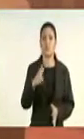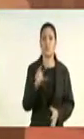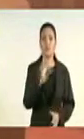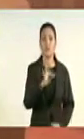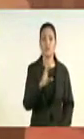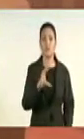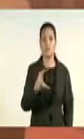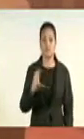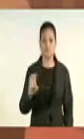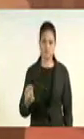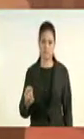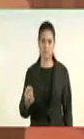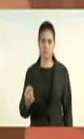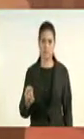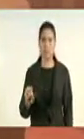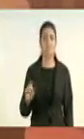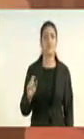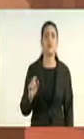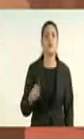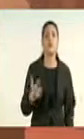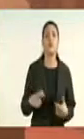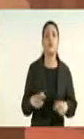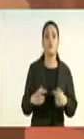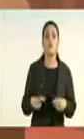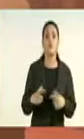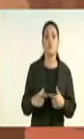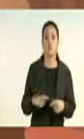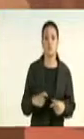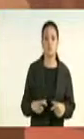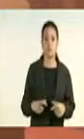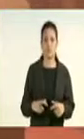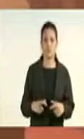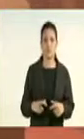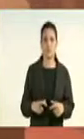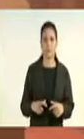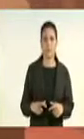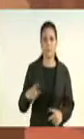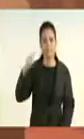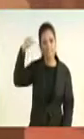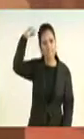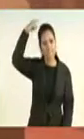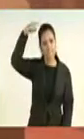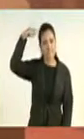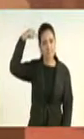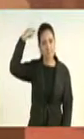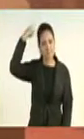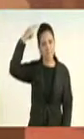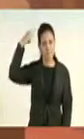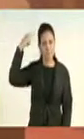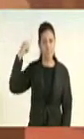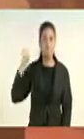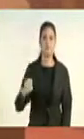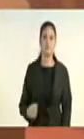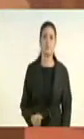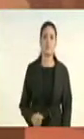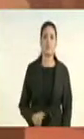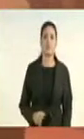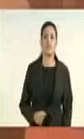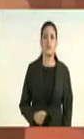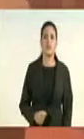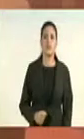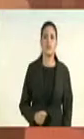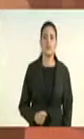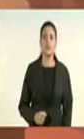aqui do Espírito Santo, e o antigo foi de Santa Catarina, que diz o seguinte, na decisão e na resposta que